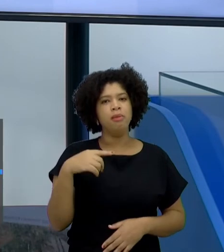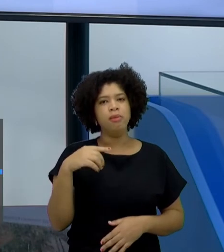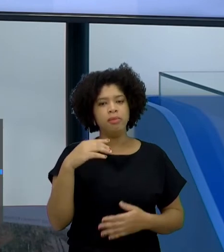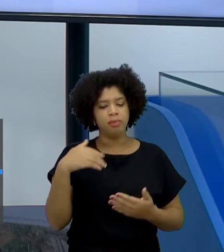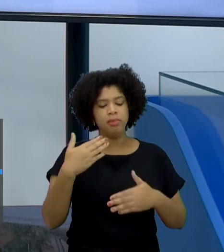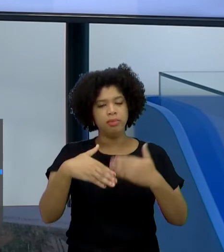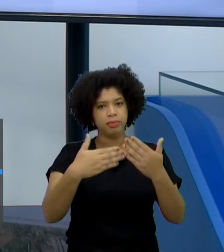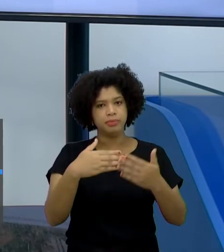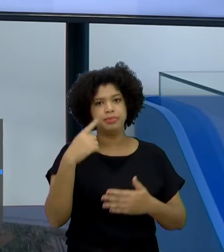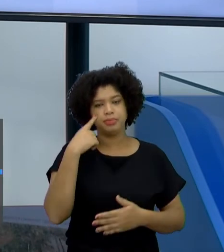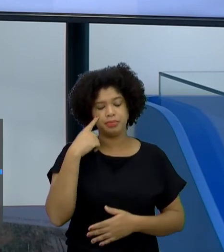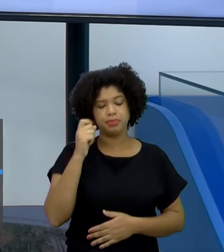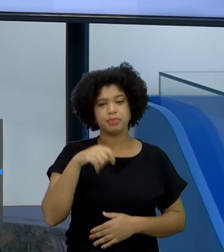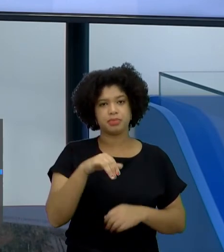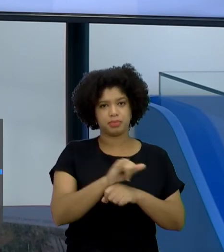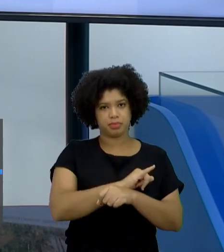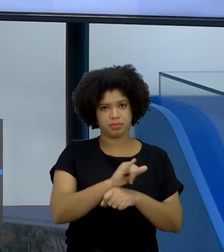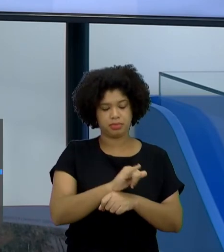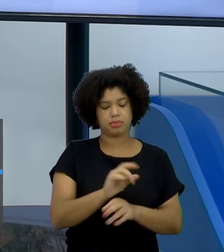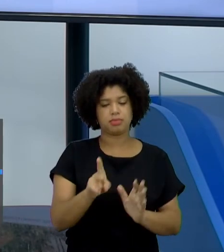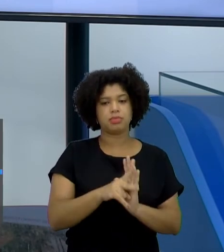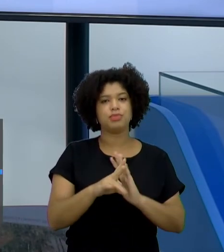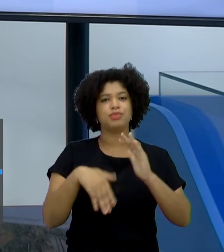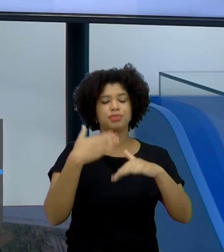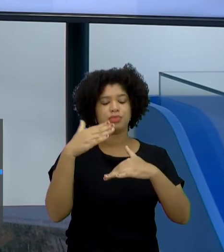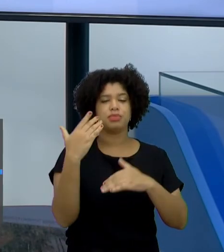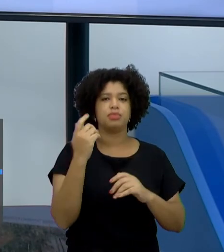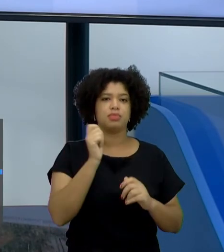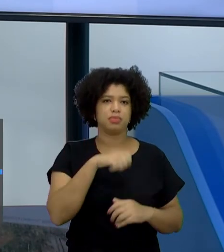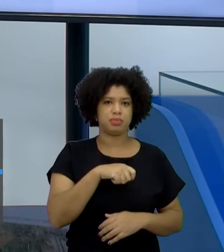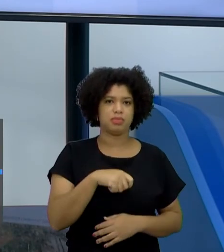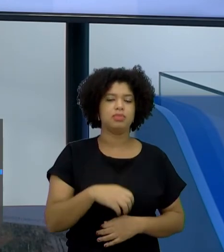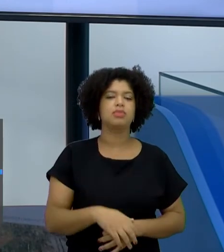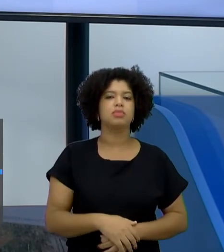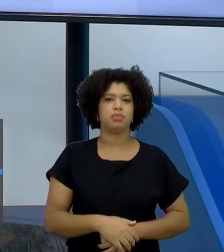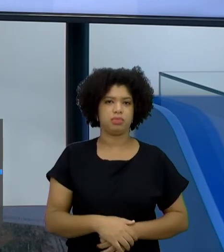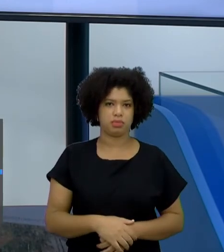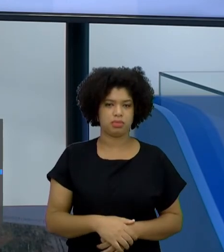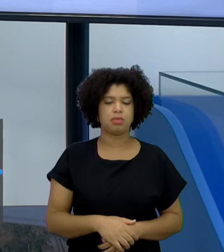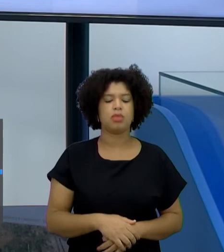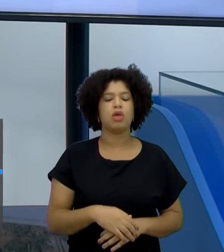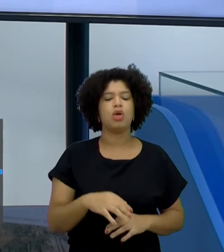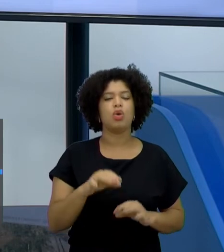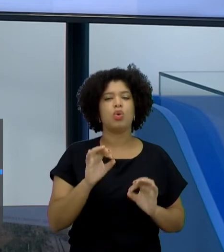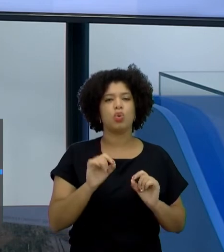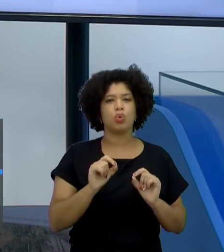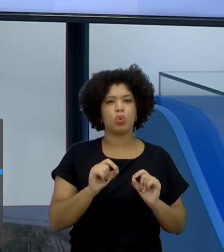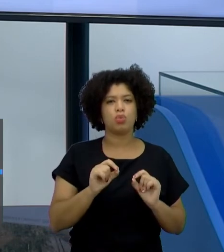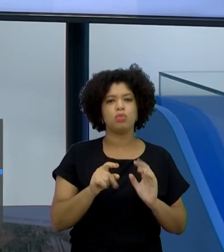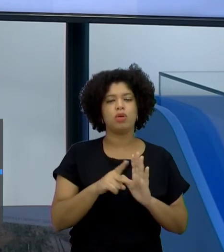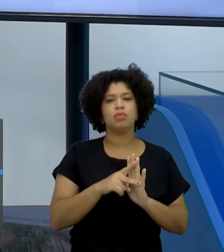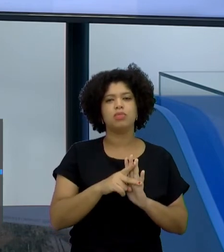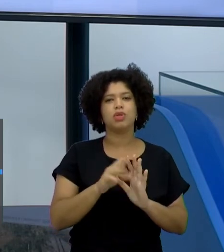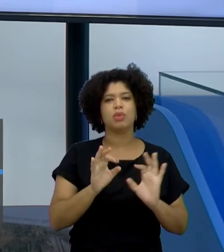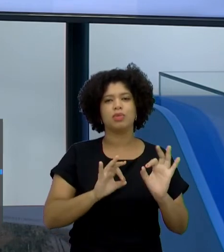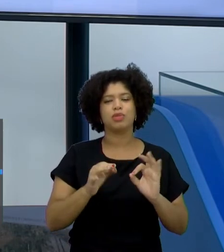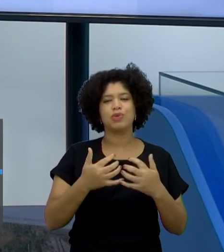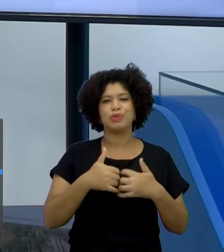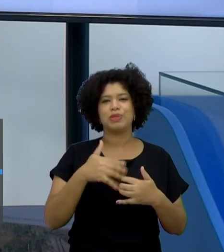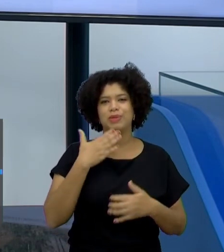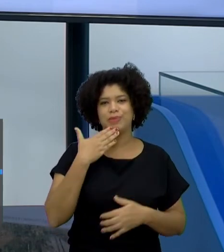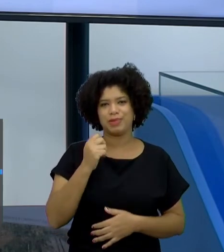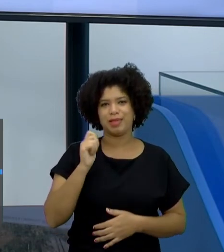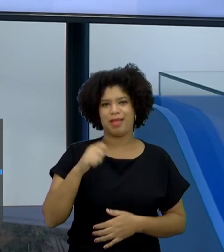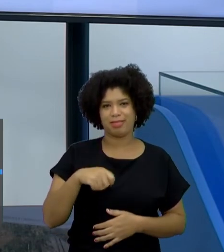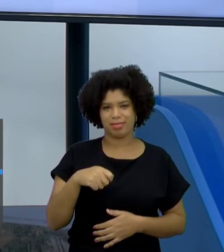aí, com as técnicas de desenvolver aí o seu projeto e fazer ele funcionar da melhor forma possível,